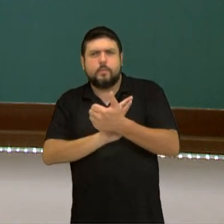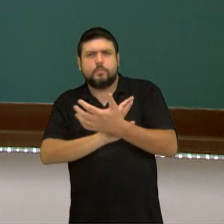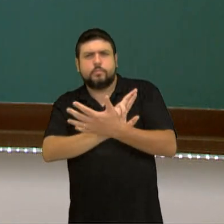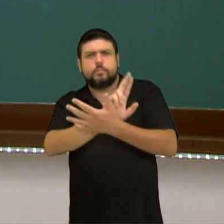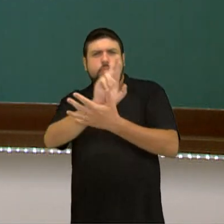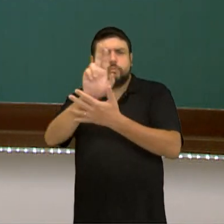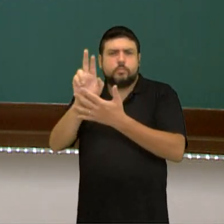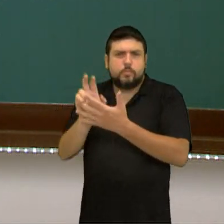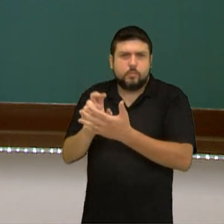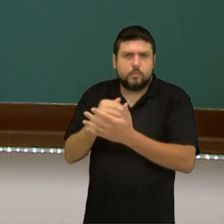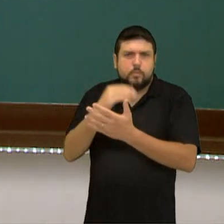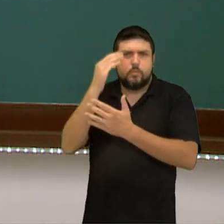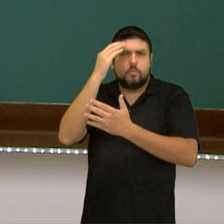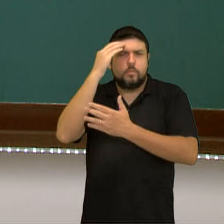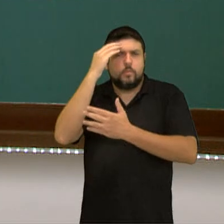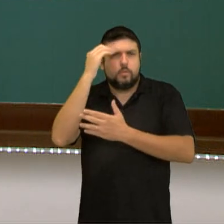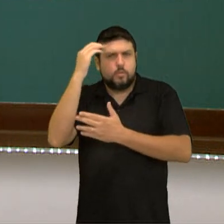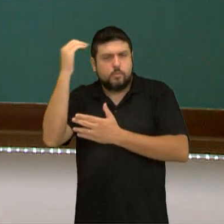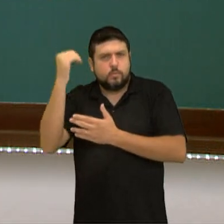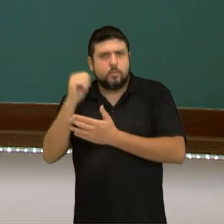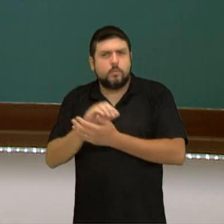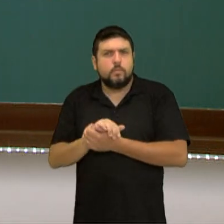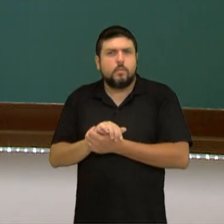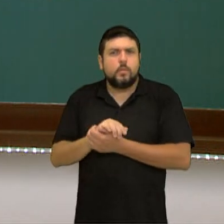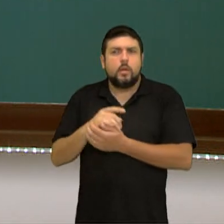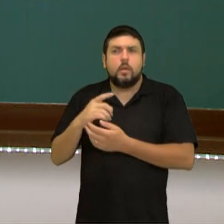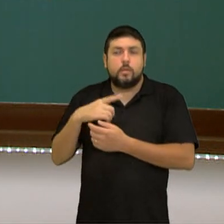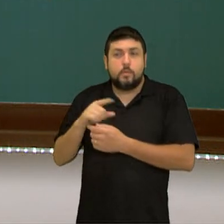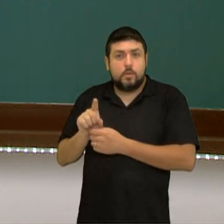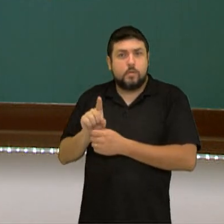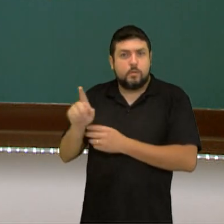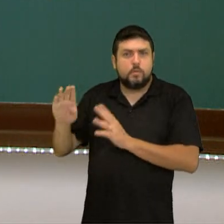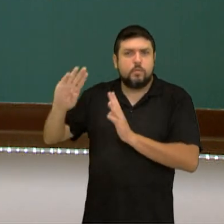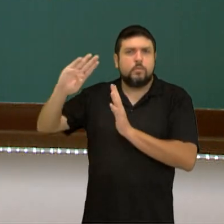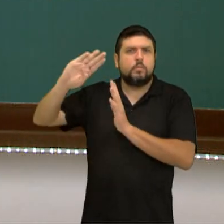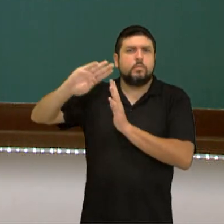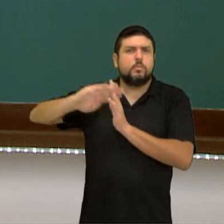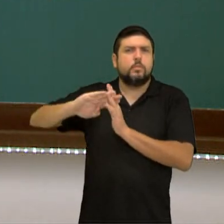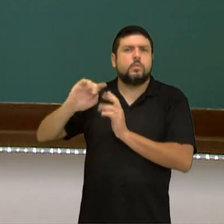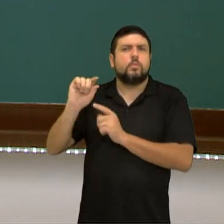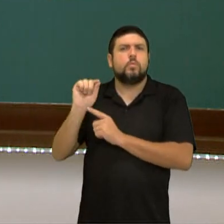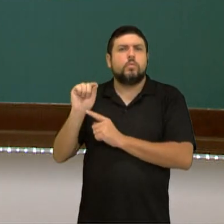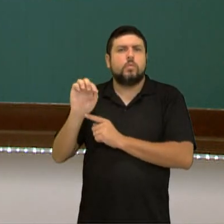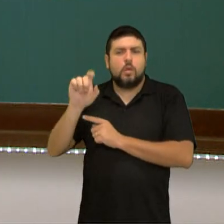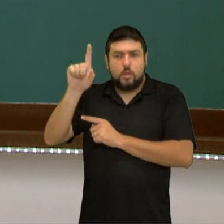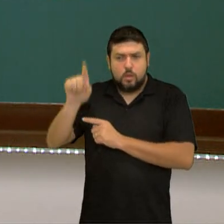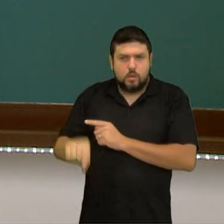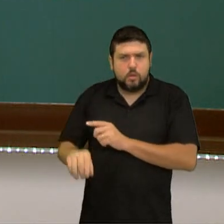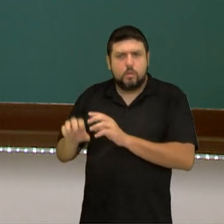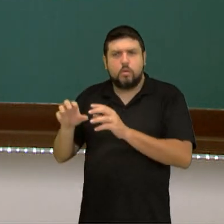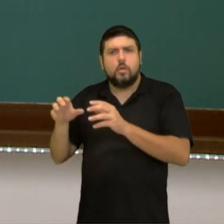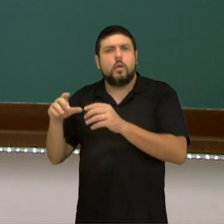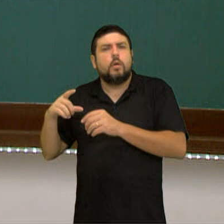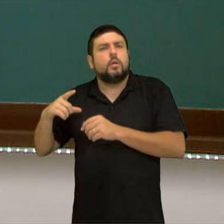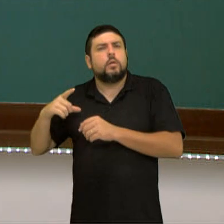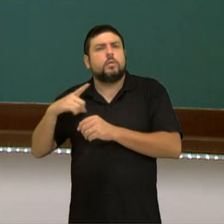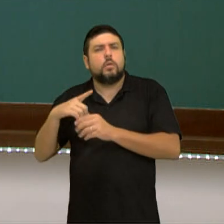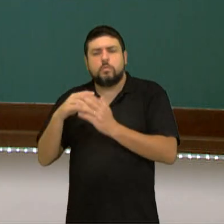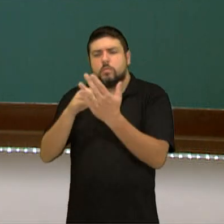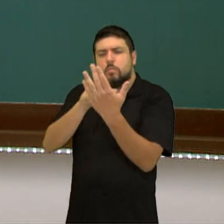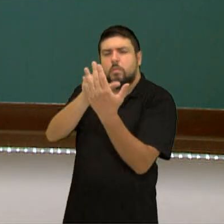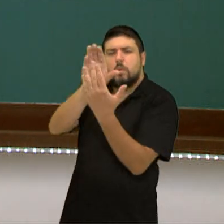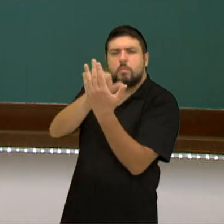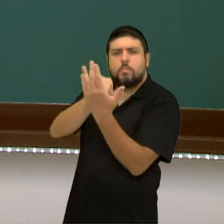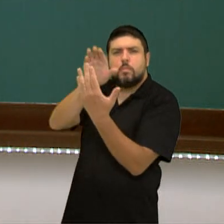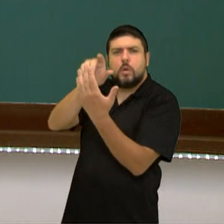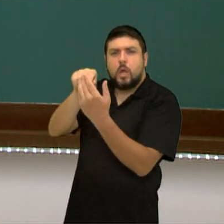Gentileschi, de Vermeer, ele é um barroco muito patrocinado, né, muito